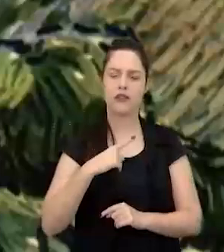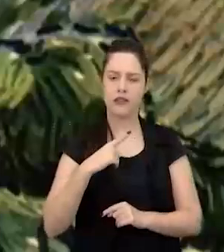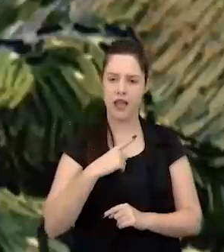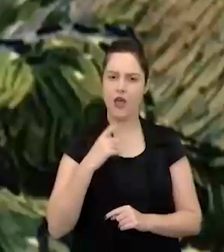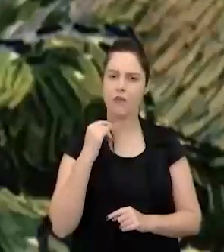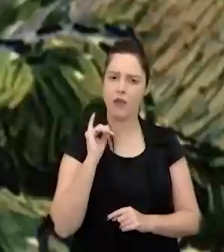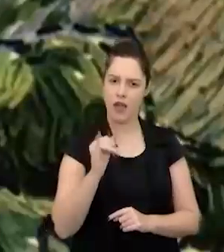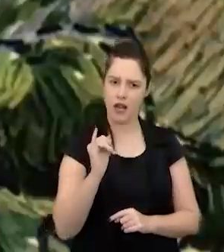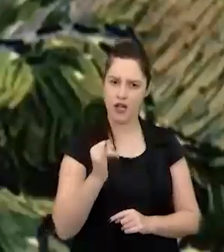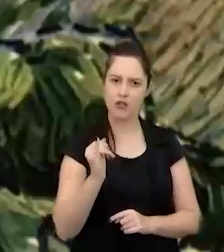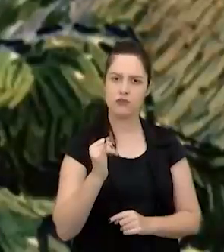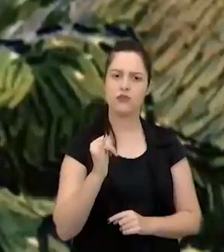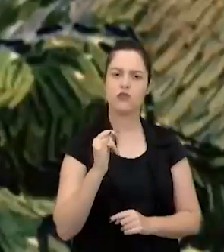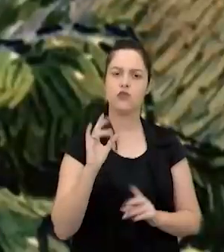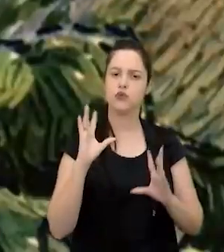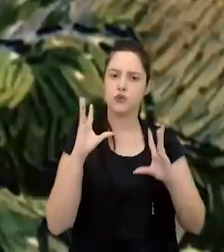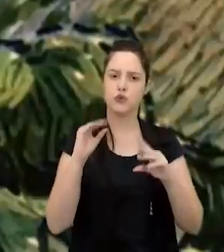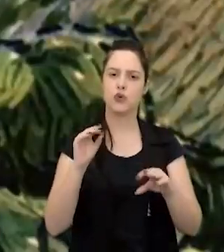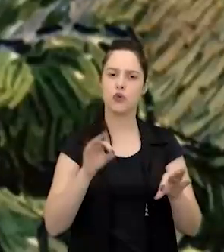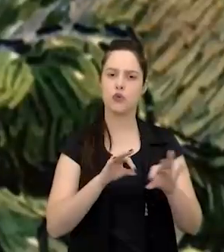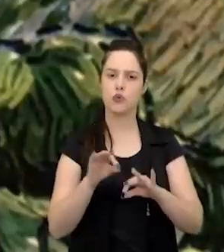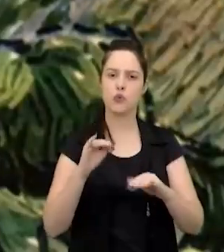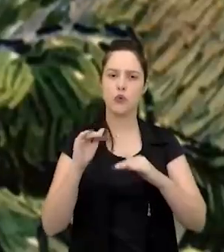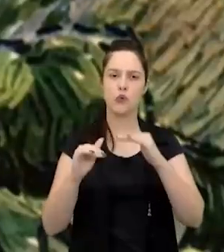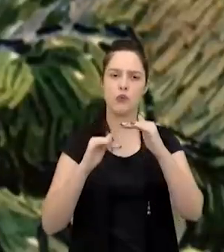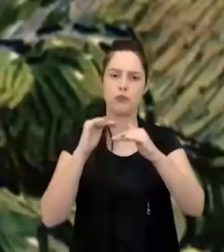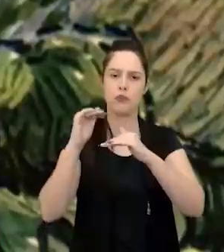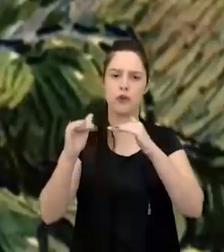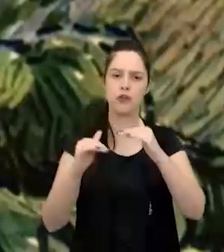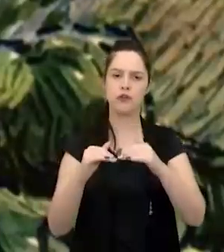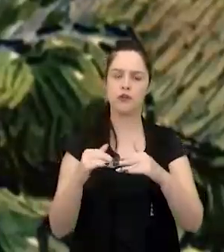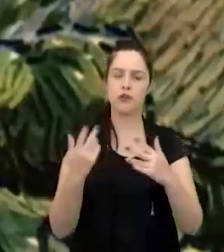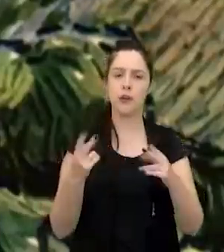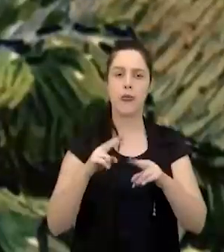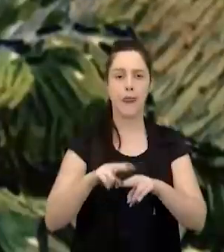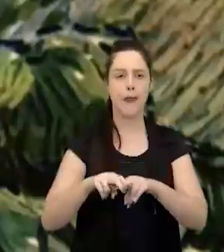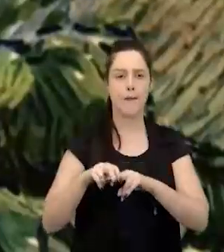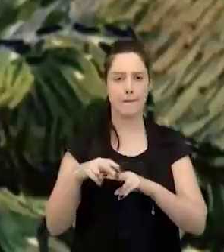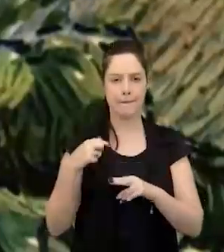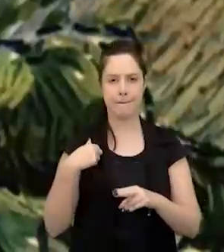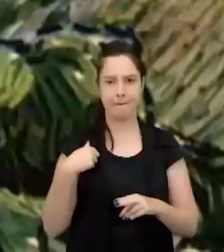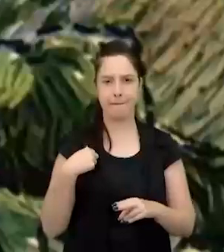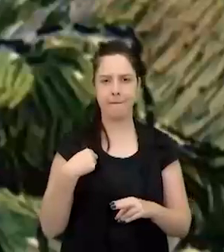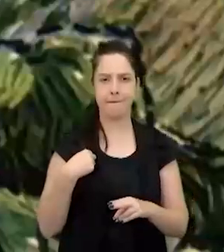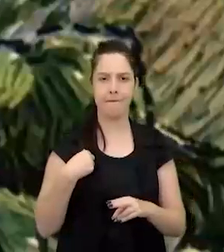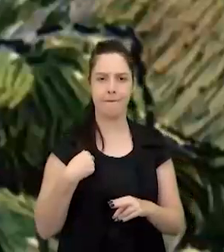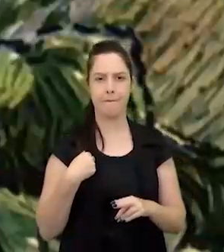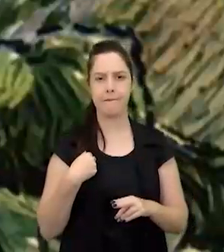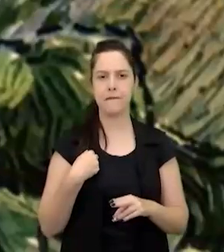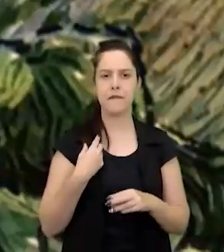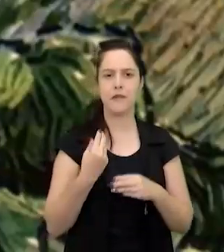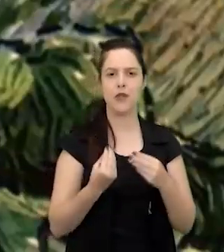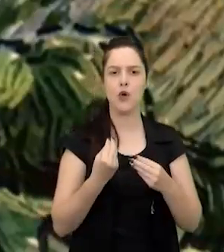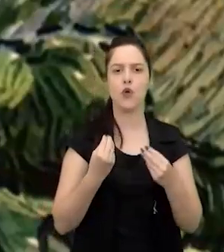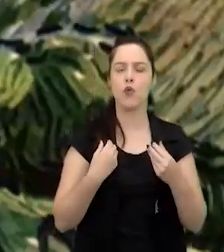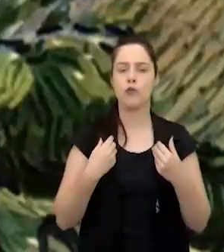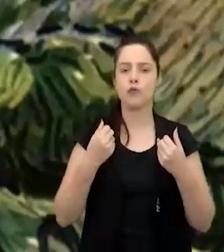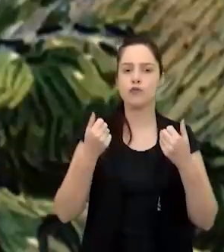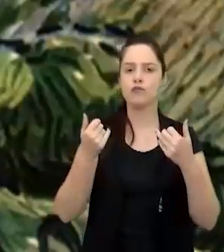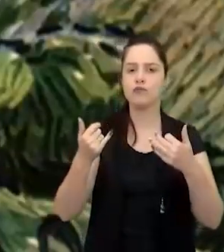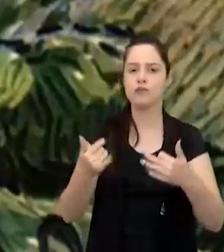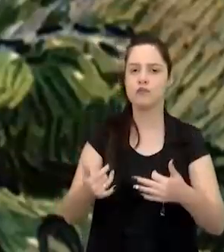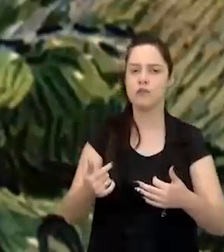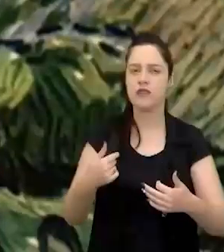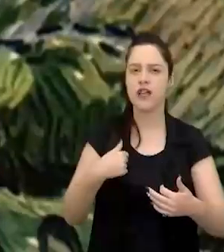narrativa dentro do todo o processo de pesquisa do artista, porém, eu, né, como público, como espectador, talvez